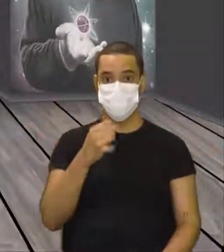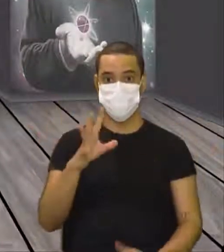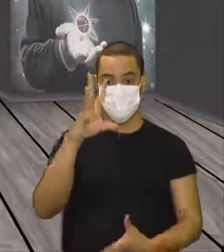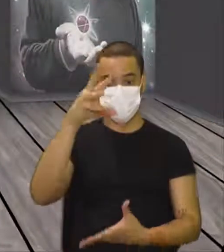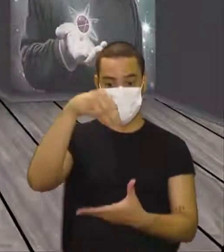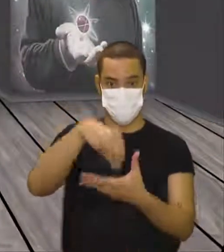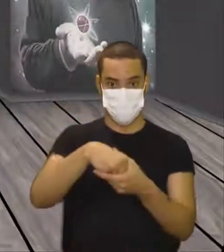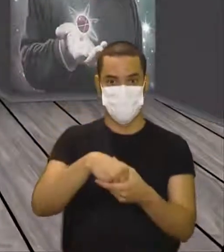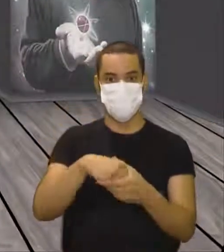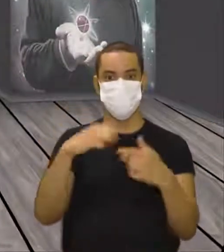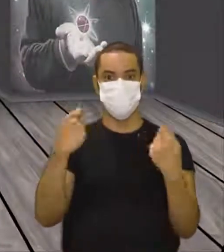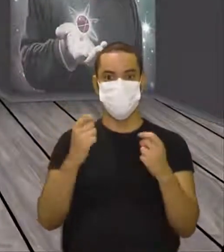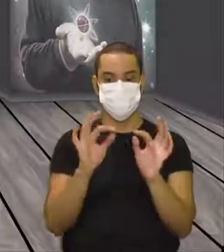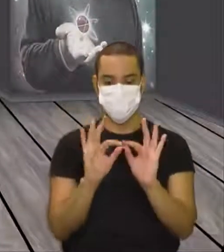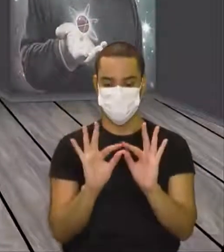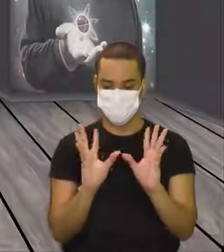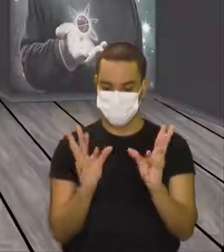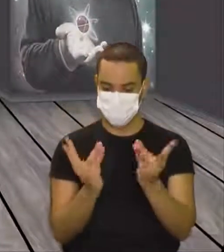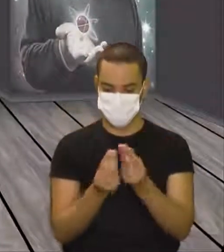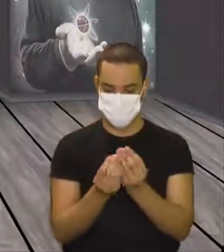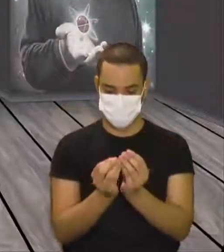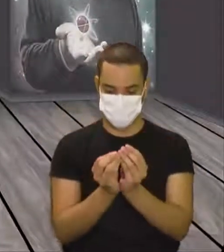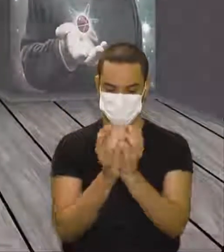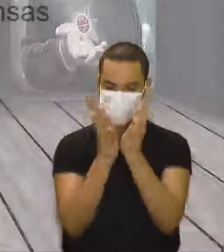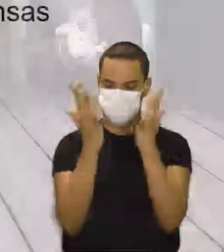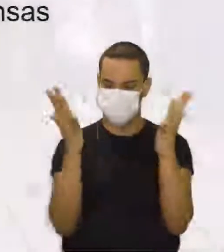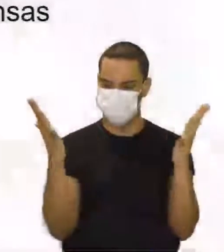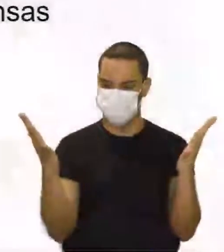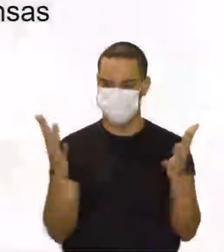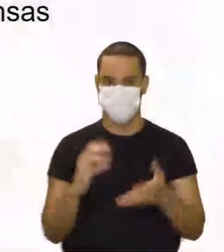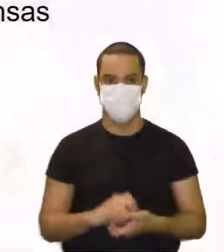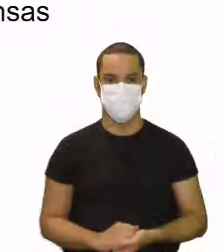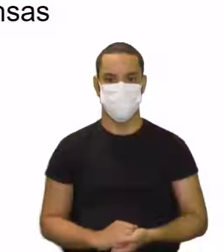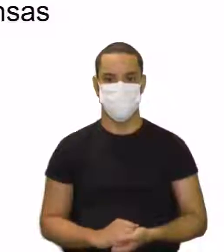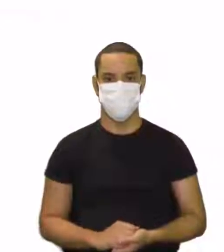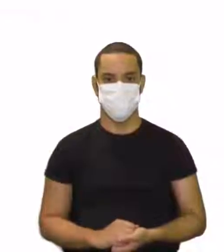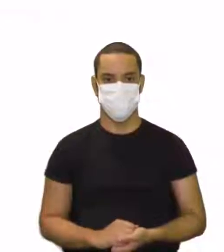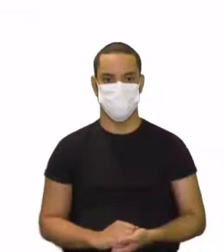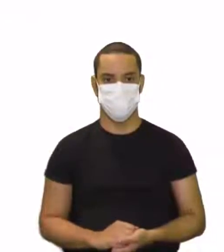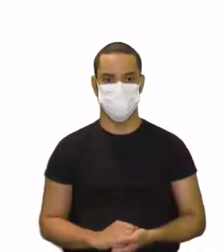está dentro das partículas, tá bom? Vamos lá, continuando então.